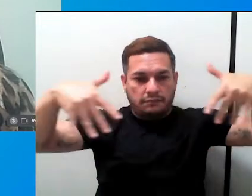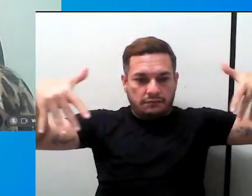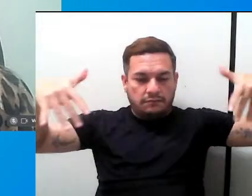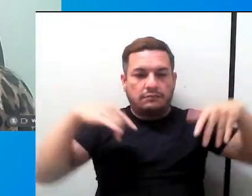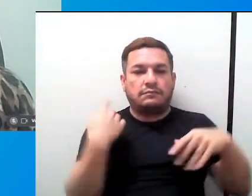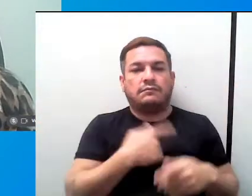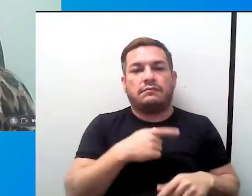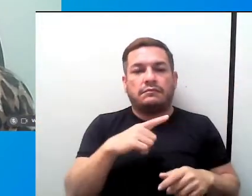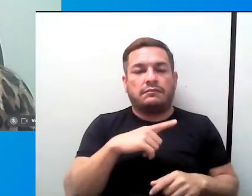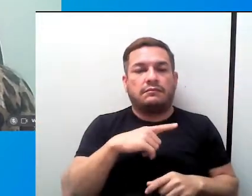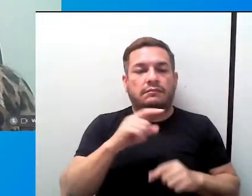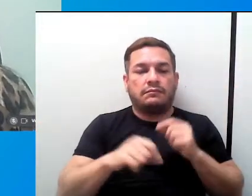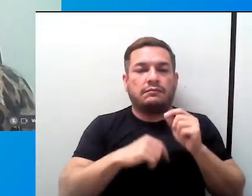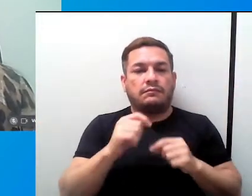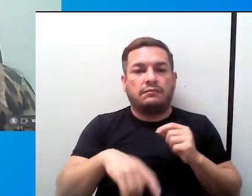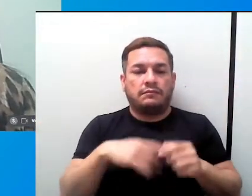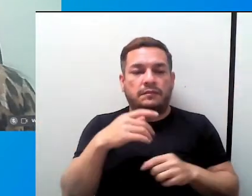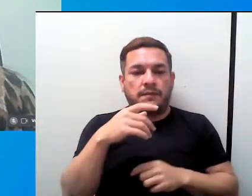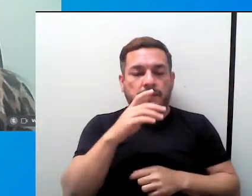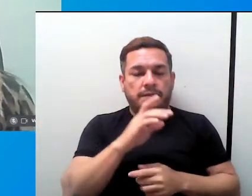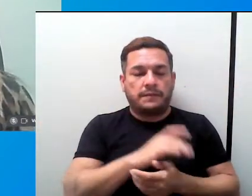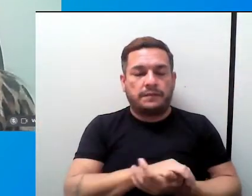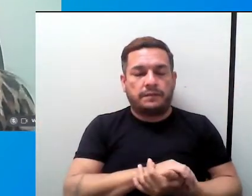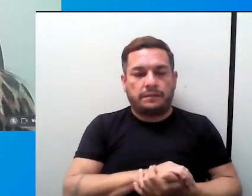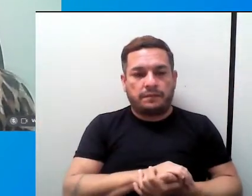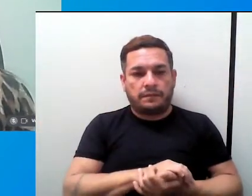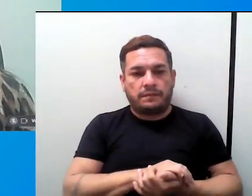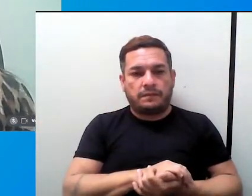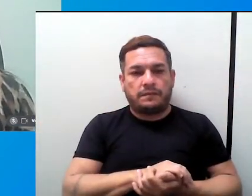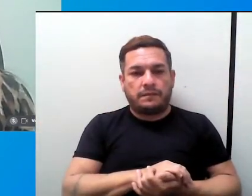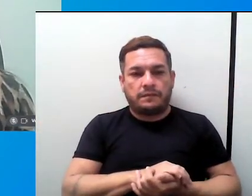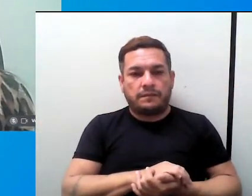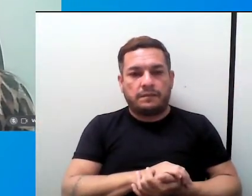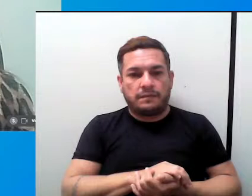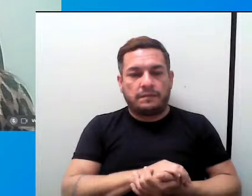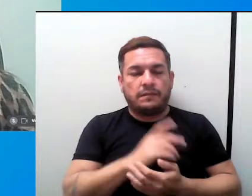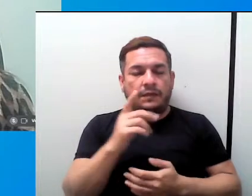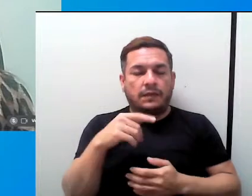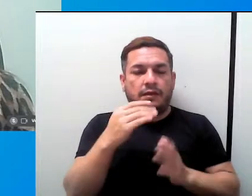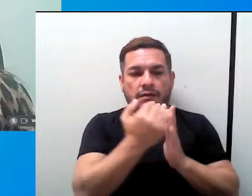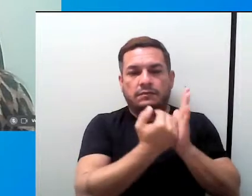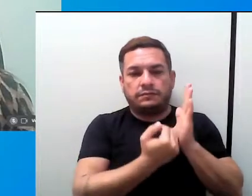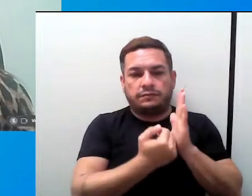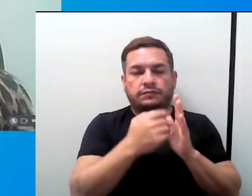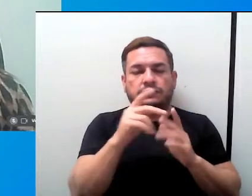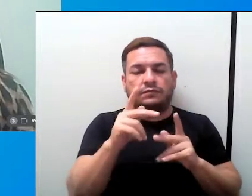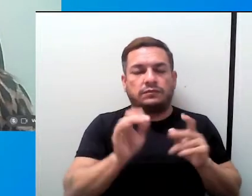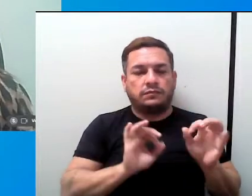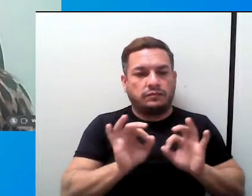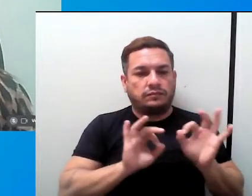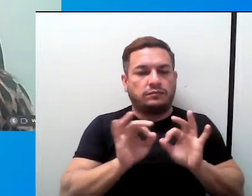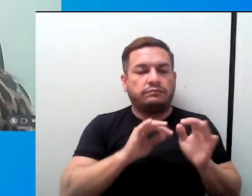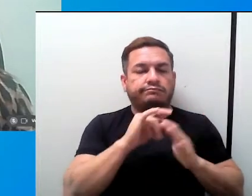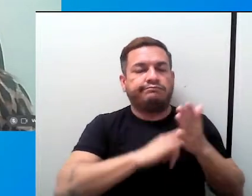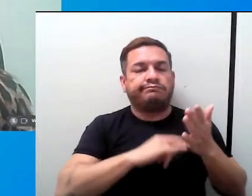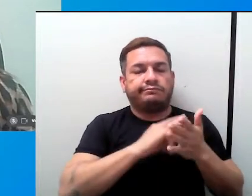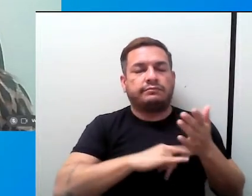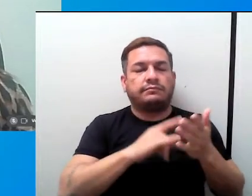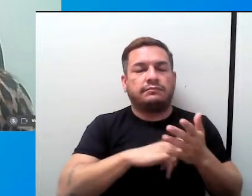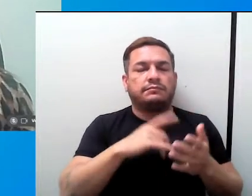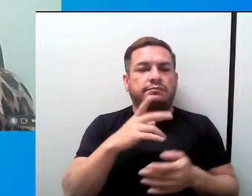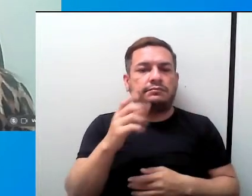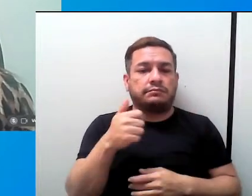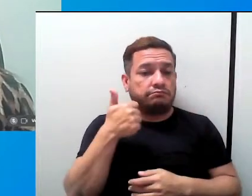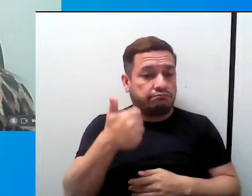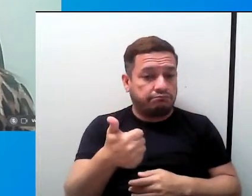nossos PPCs aí atendendo essa prerrogativa legal, mas acima de tudo, antes de ser uma prerrogativa